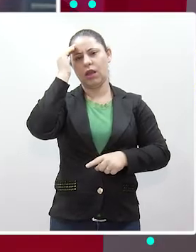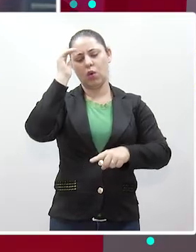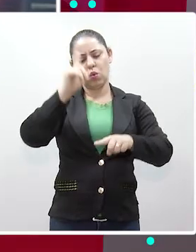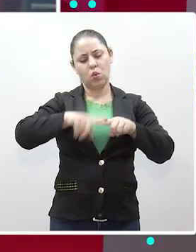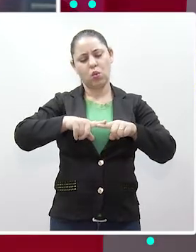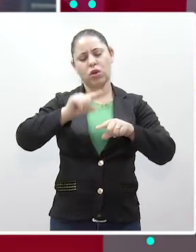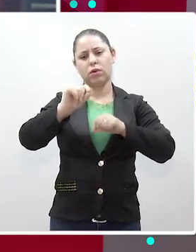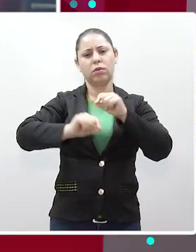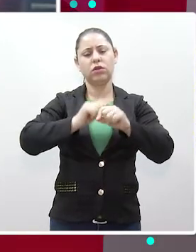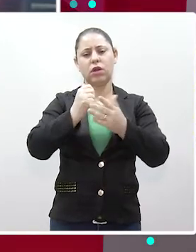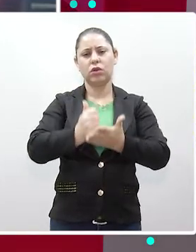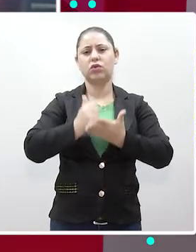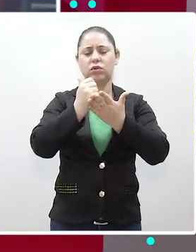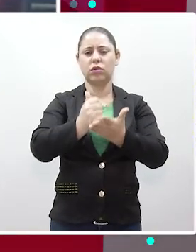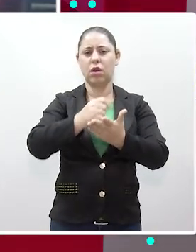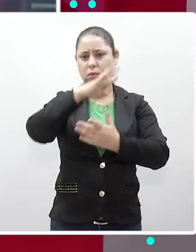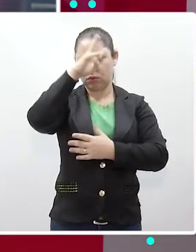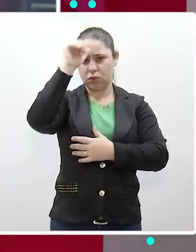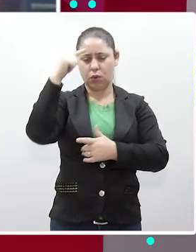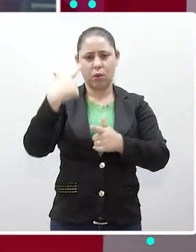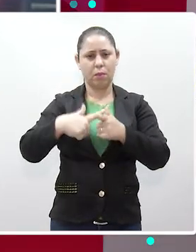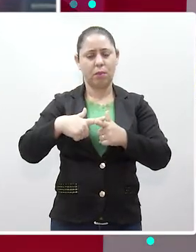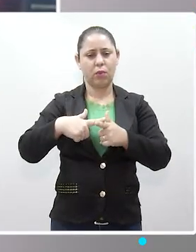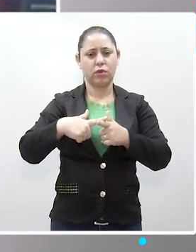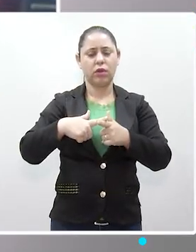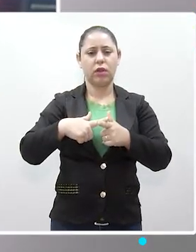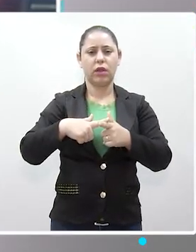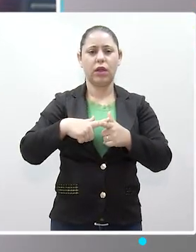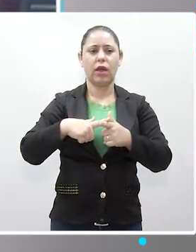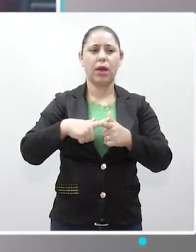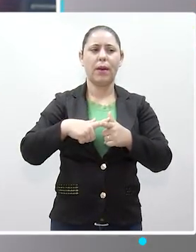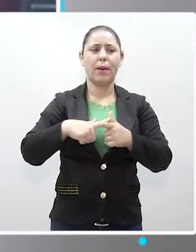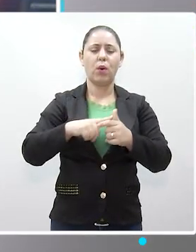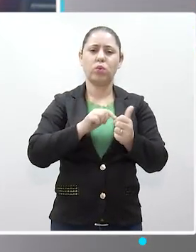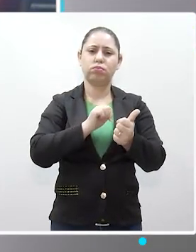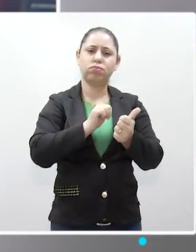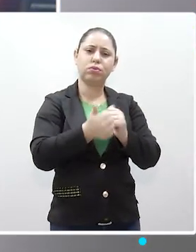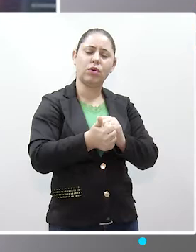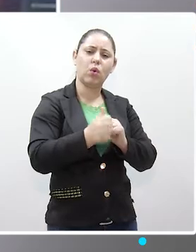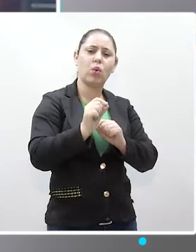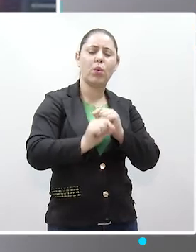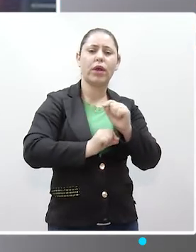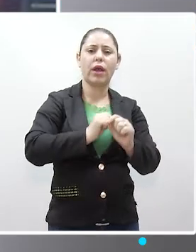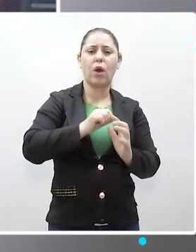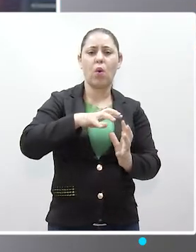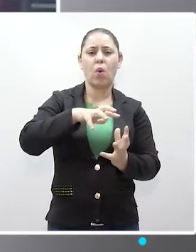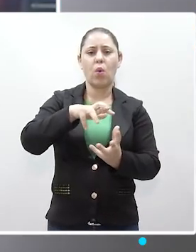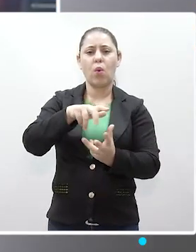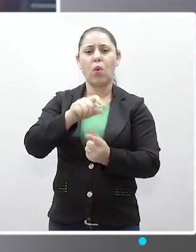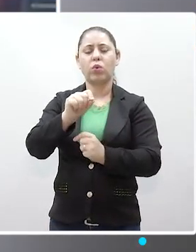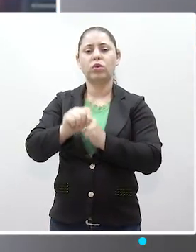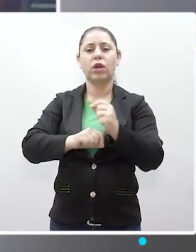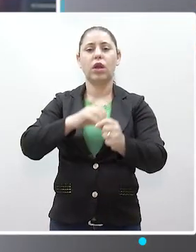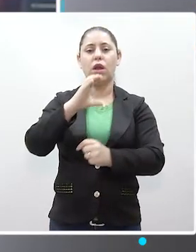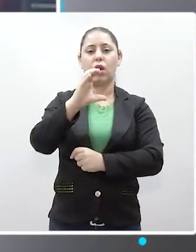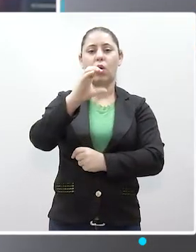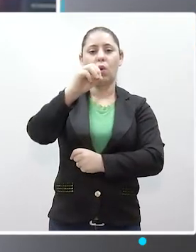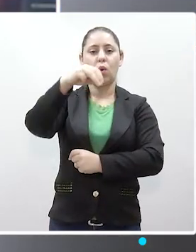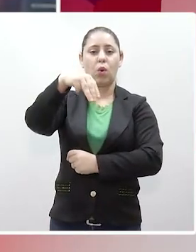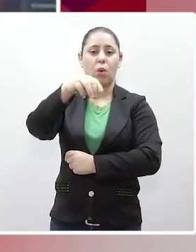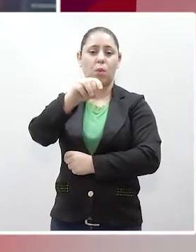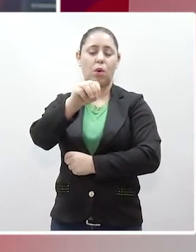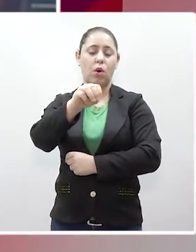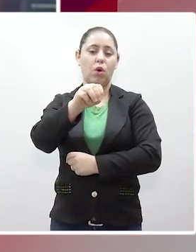podem ajudar muito o Mato Grosso do Sul, tá? Porque os nossos setores mais competitivos, globalmente, eles estão vinculados ao setor de